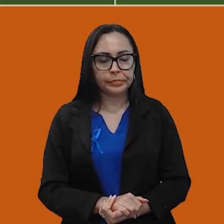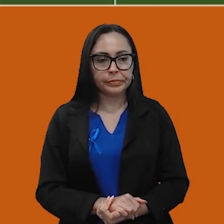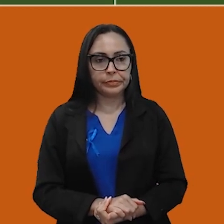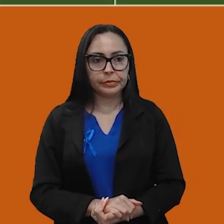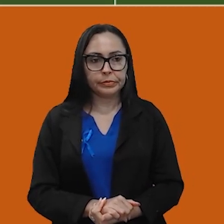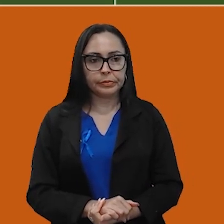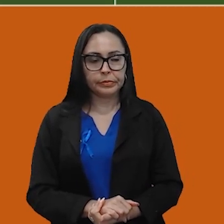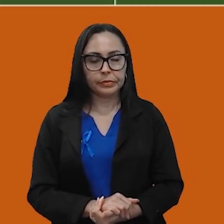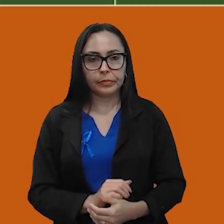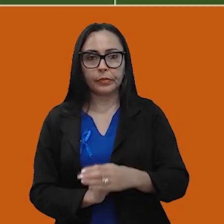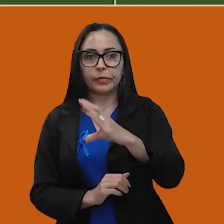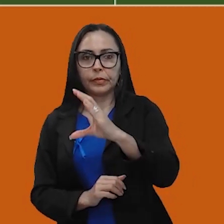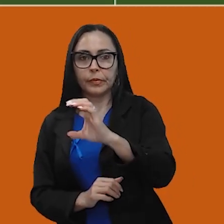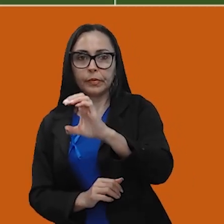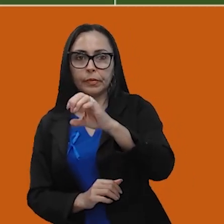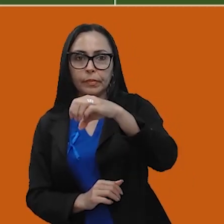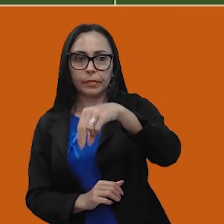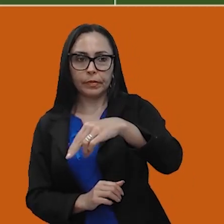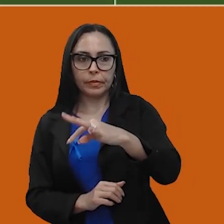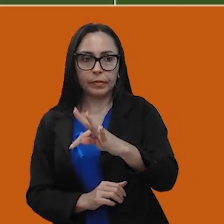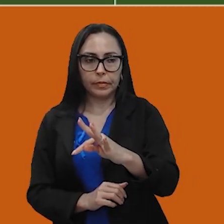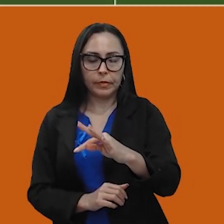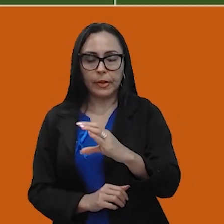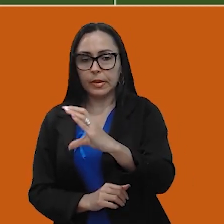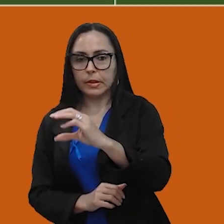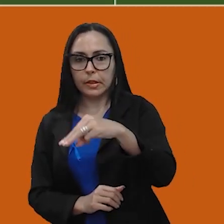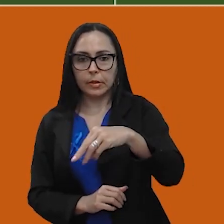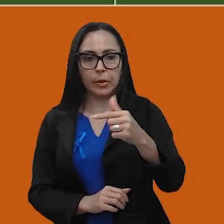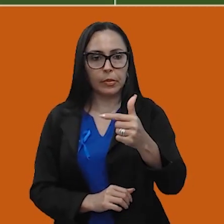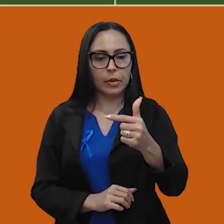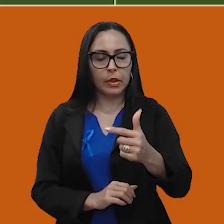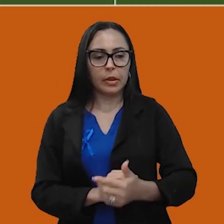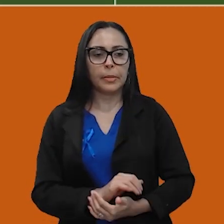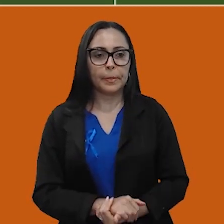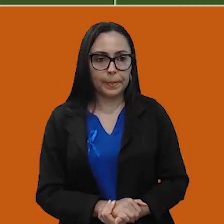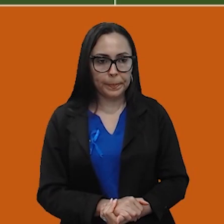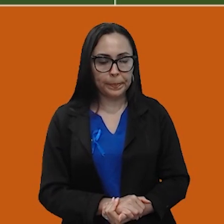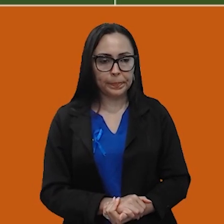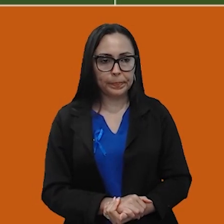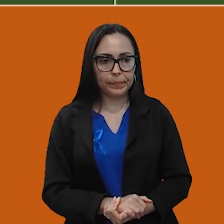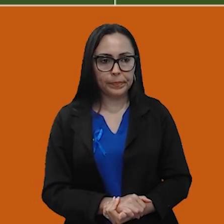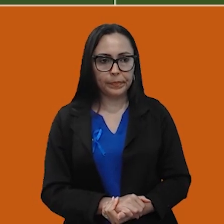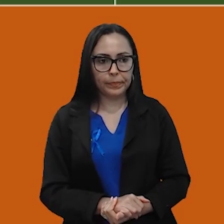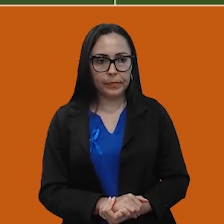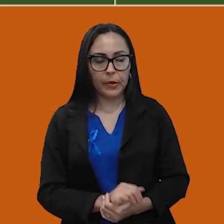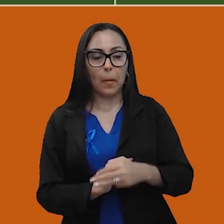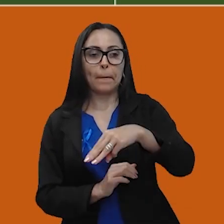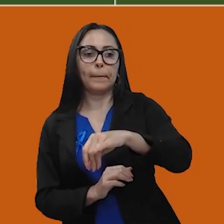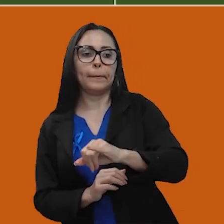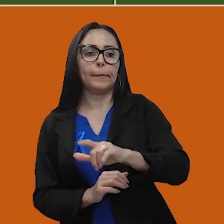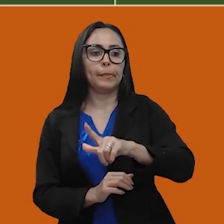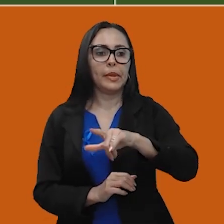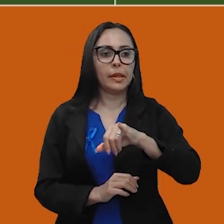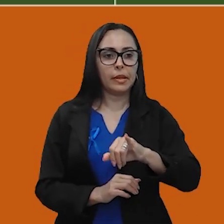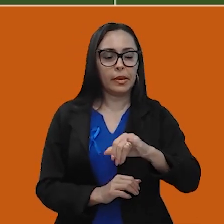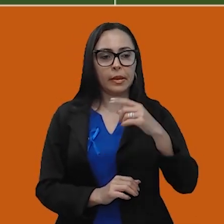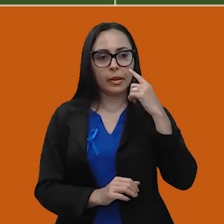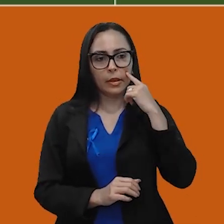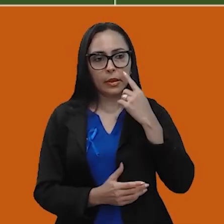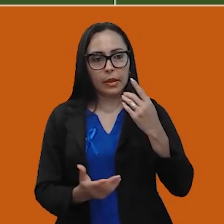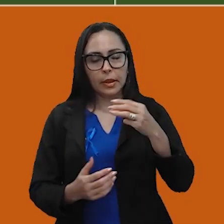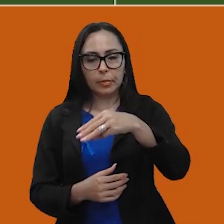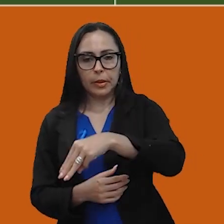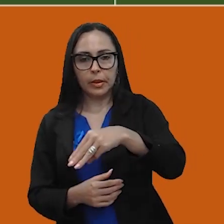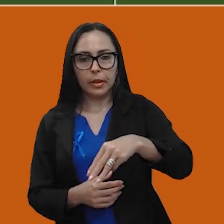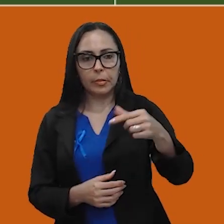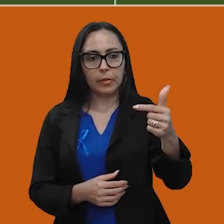Depois o centímetro quadrado, que é o centímetro quadrado. E depois eu tenho o milímetro quadrado,